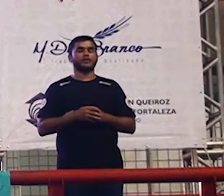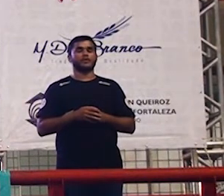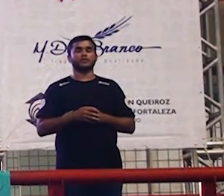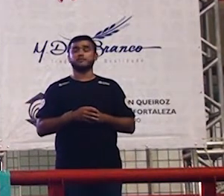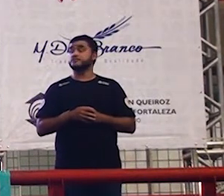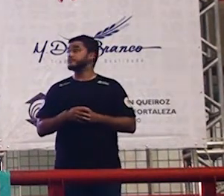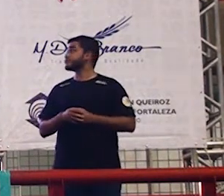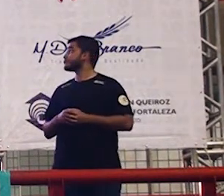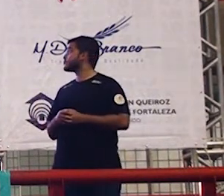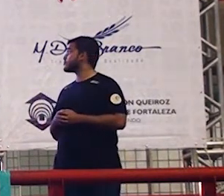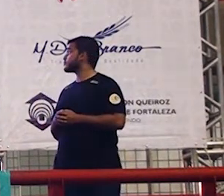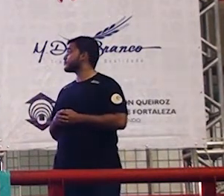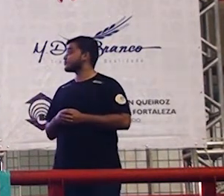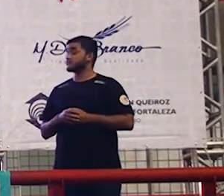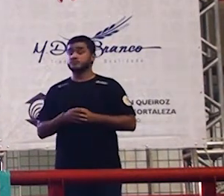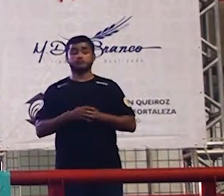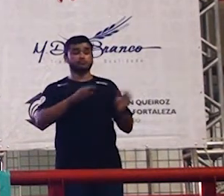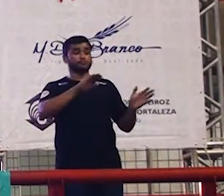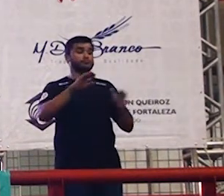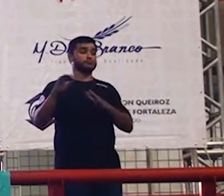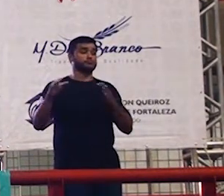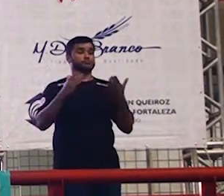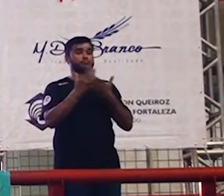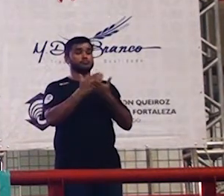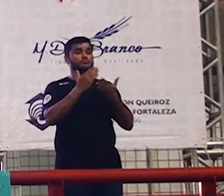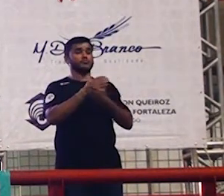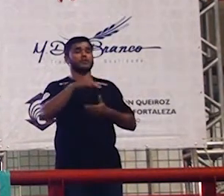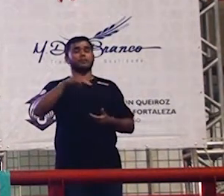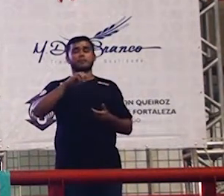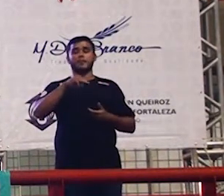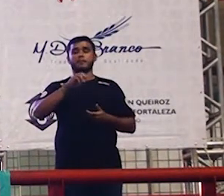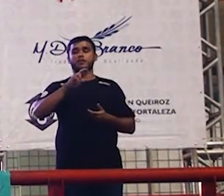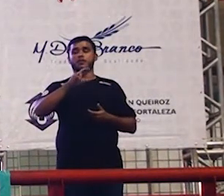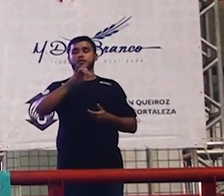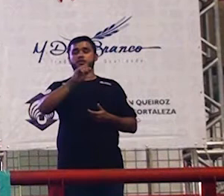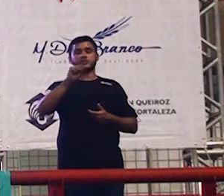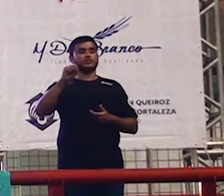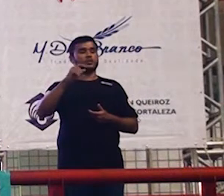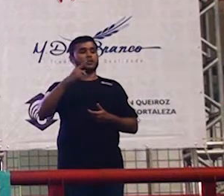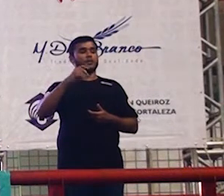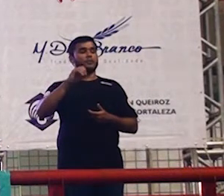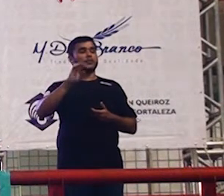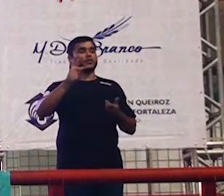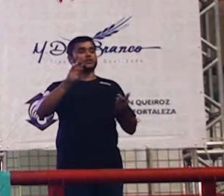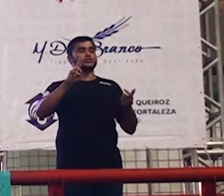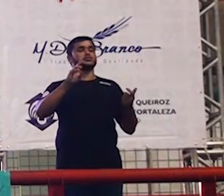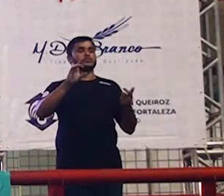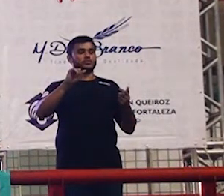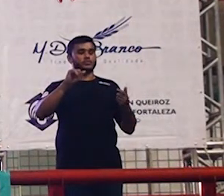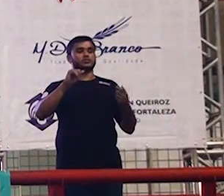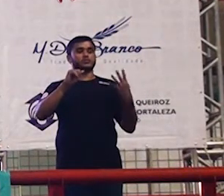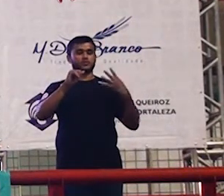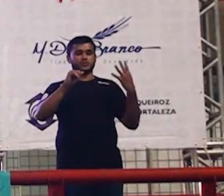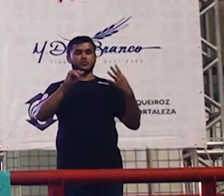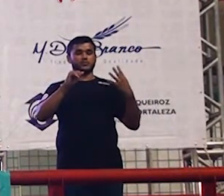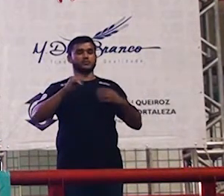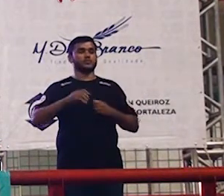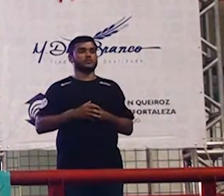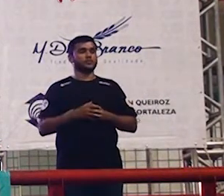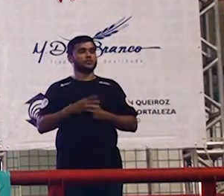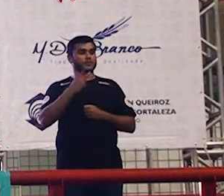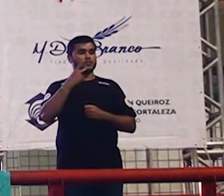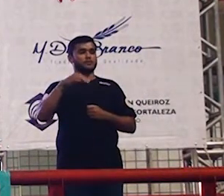Brás Cubas, alguém aqui leu Memórias Póstumas de Brás Cubas? Romance realista do Machado de Assis?